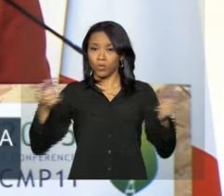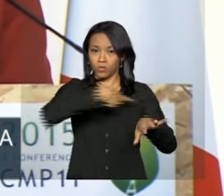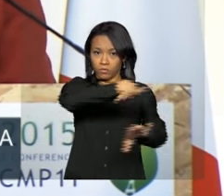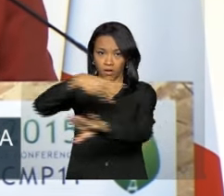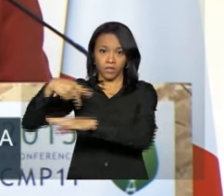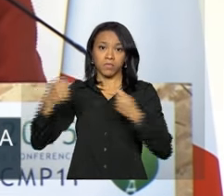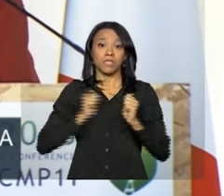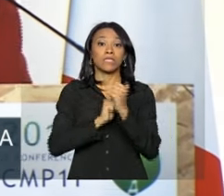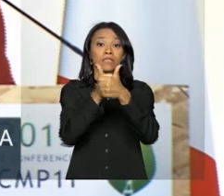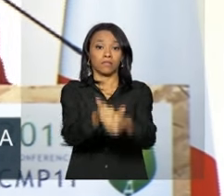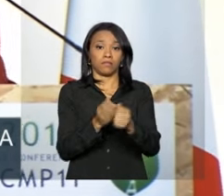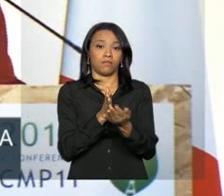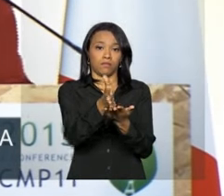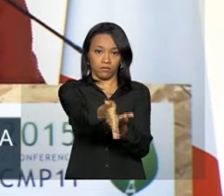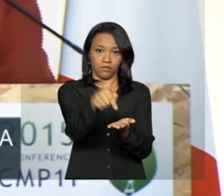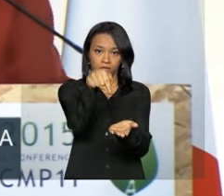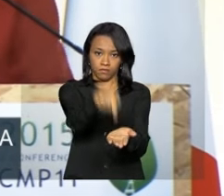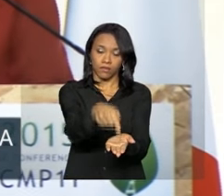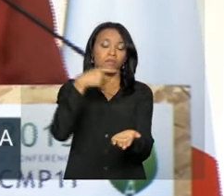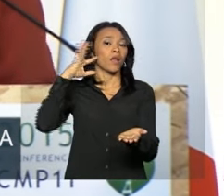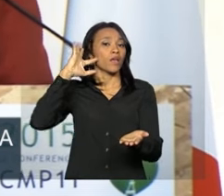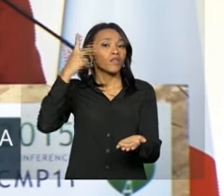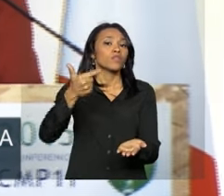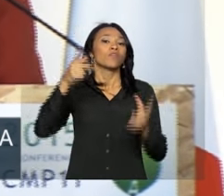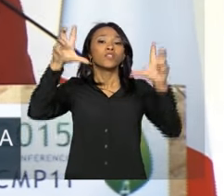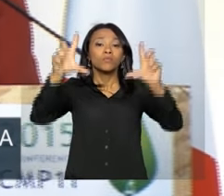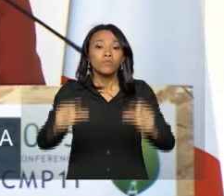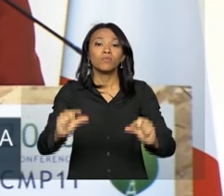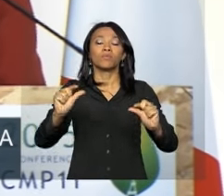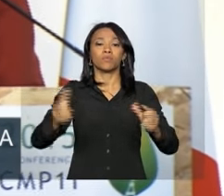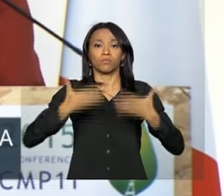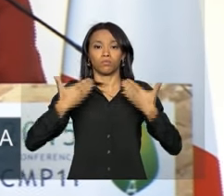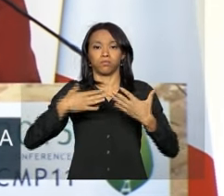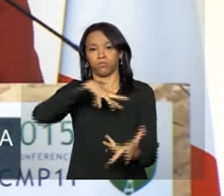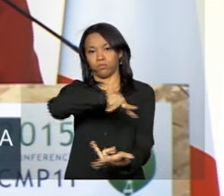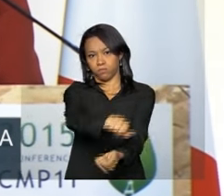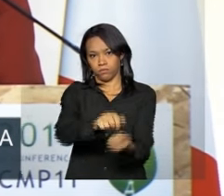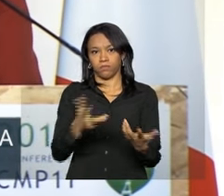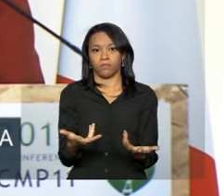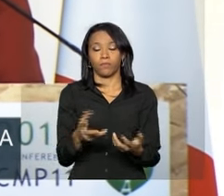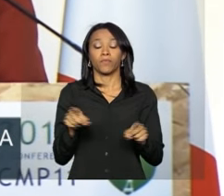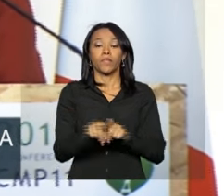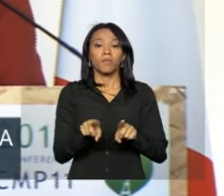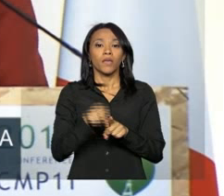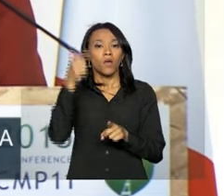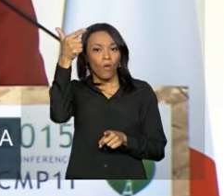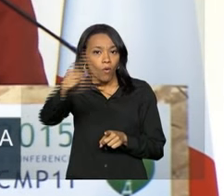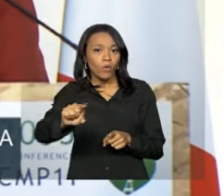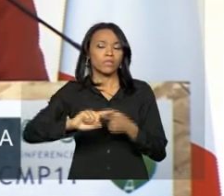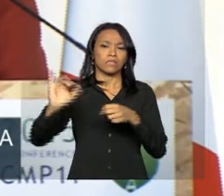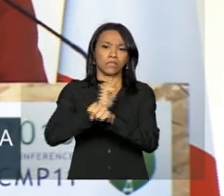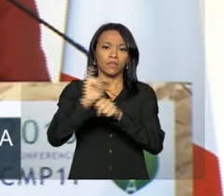para juntos vencer o desafio planetário do aquecimento global. Frente às emissões cumulativas, ações